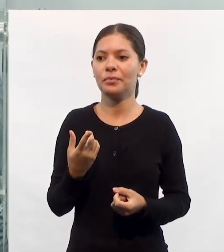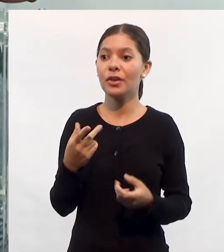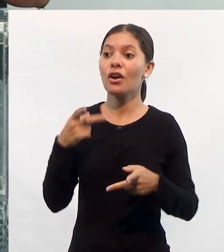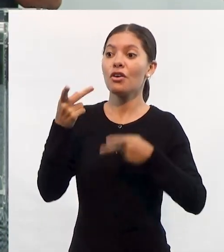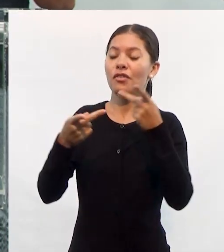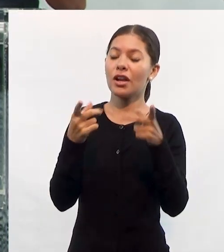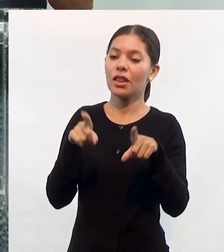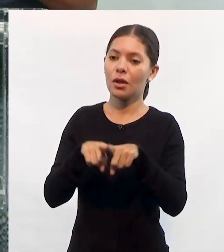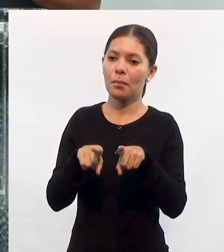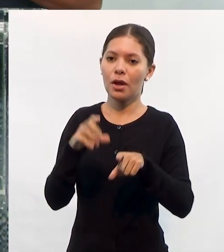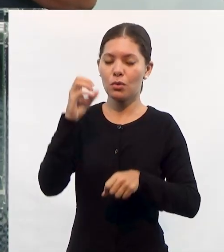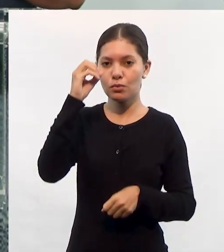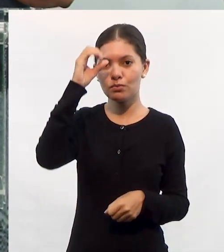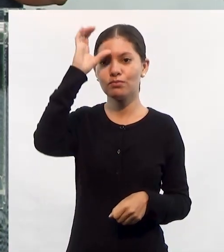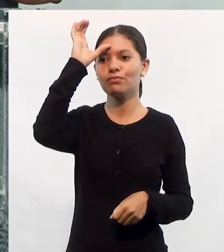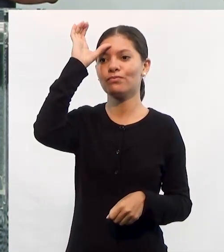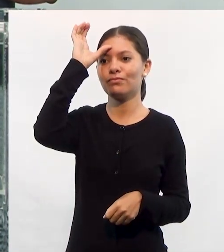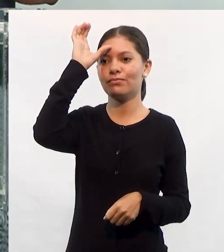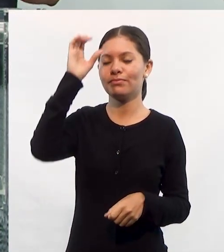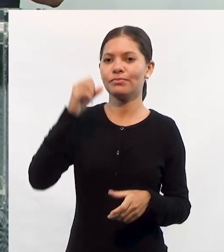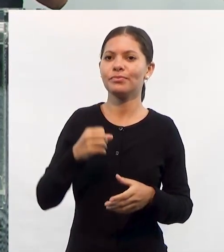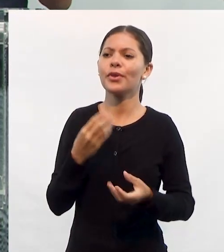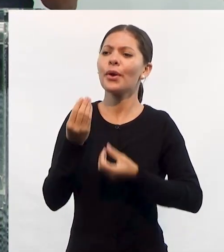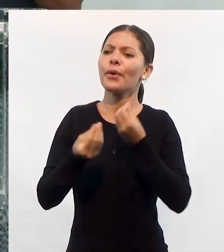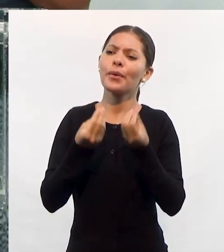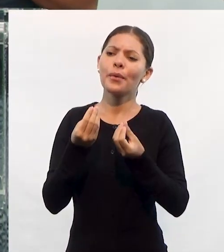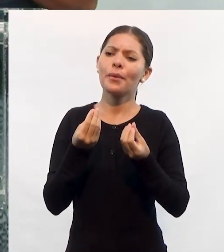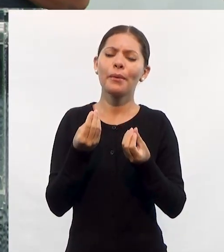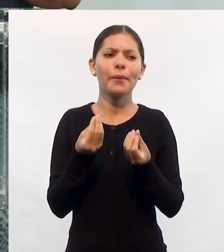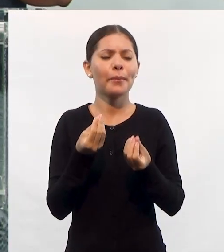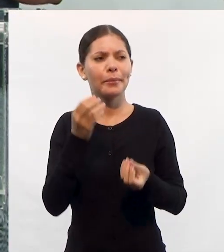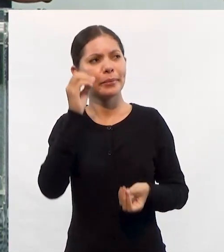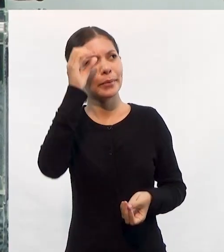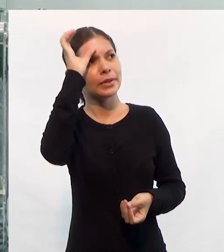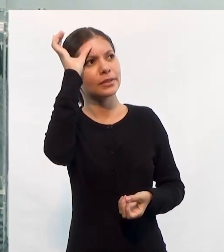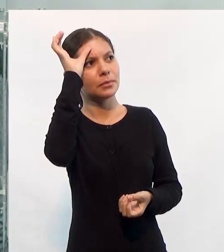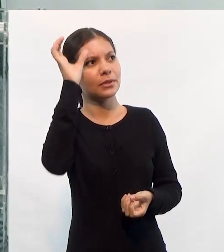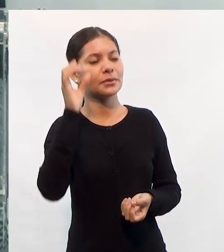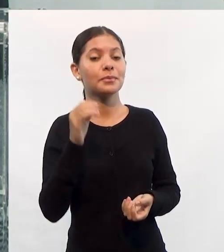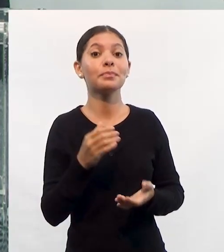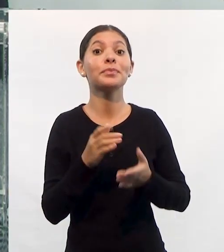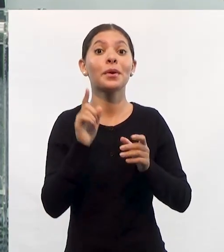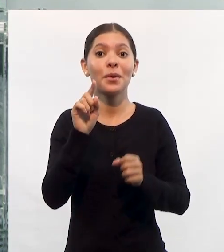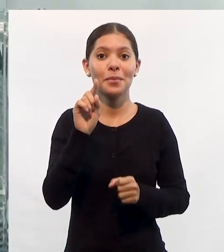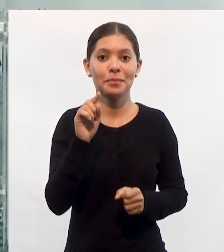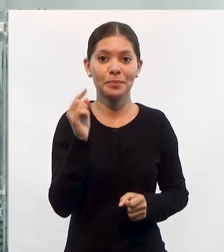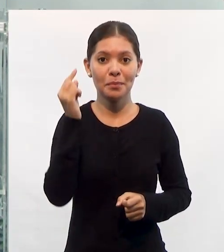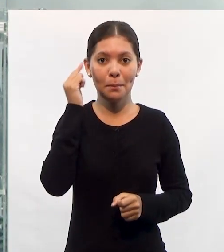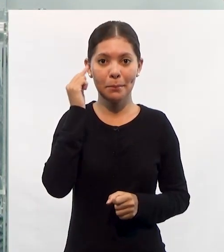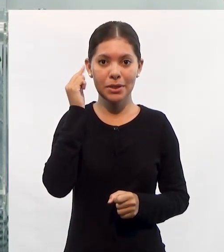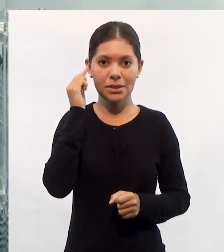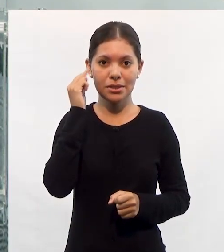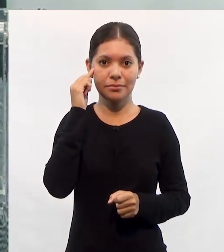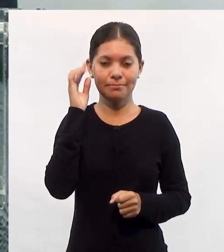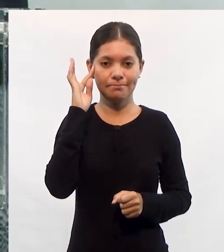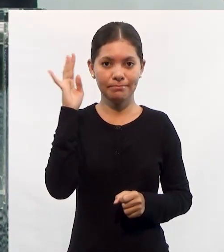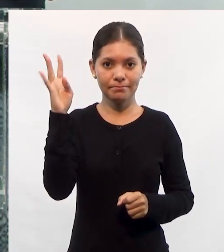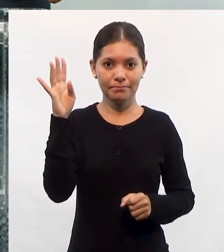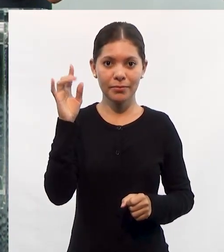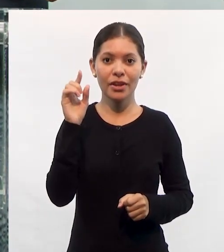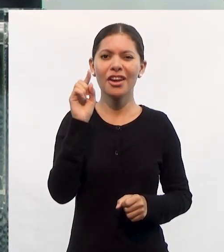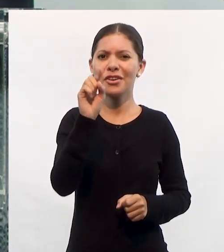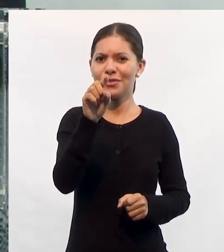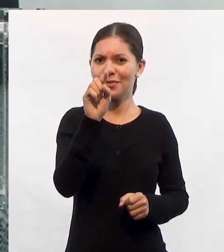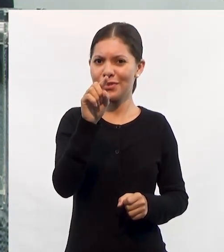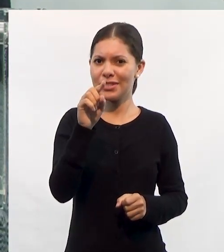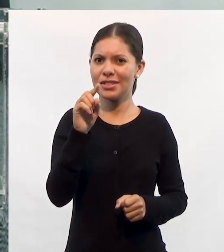falando do conhecimento. Como assim conhecimento? Vamos pensar o seguinte.